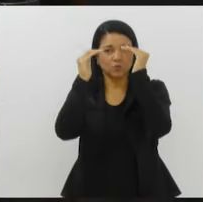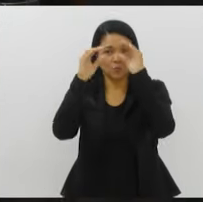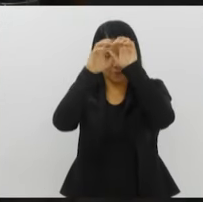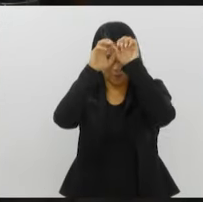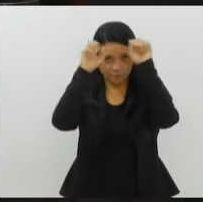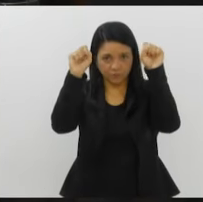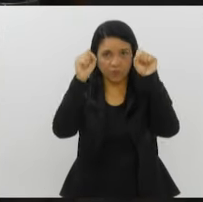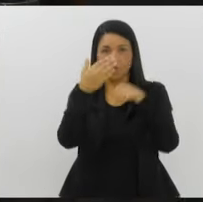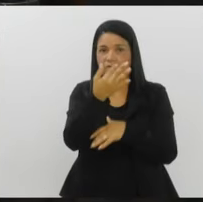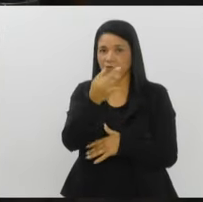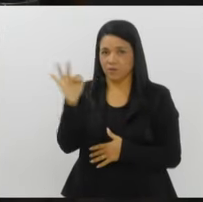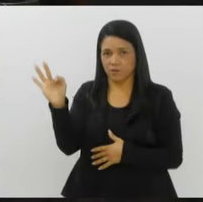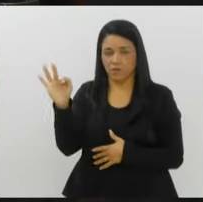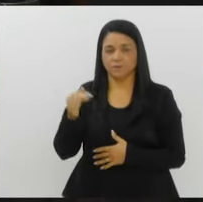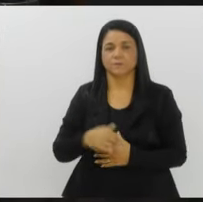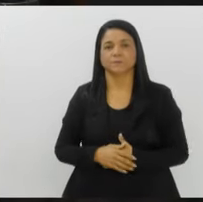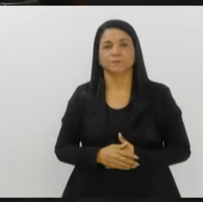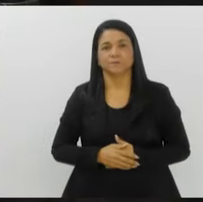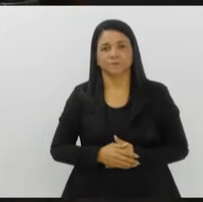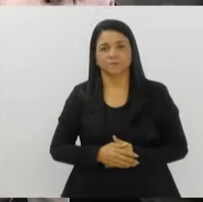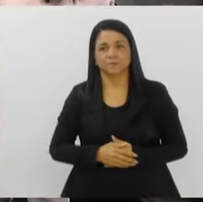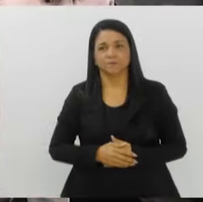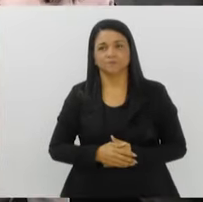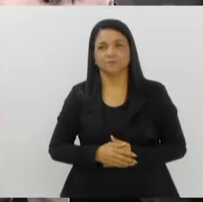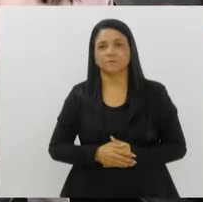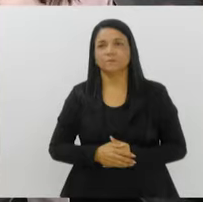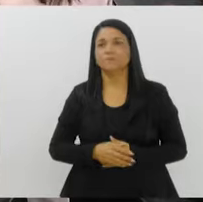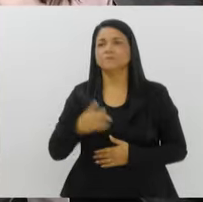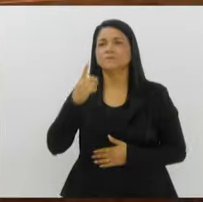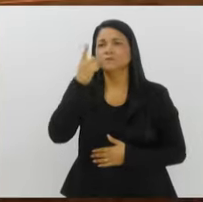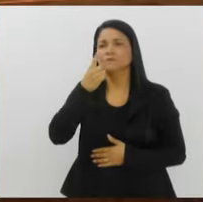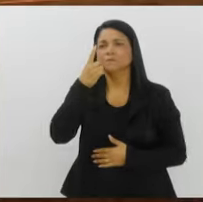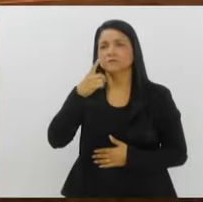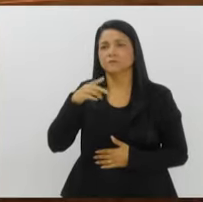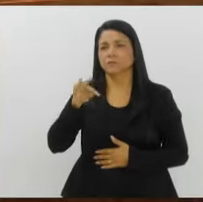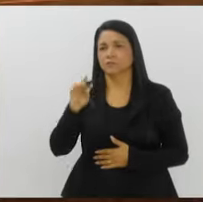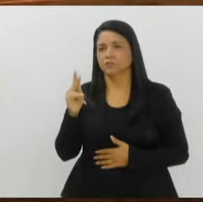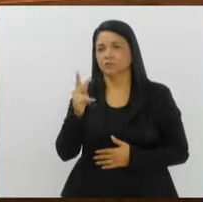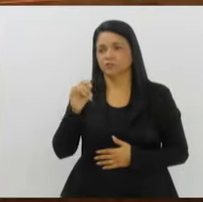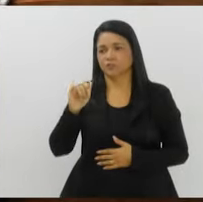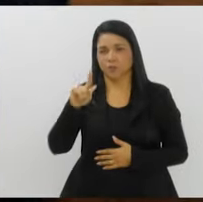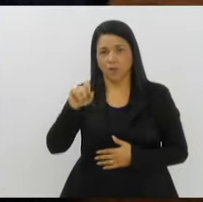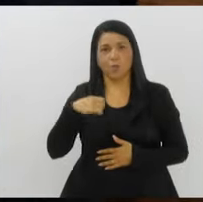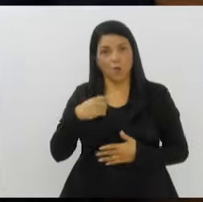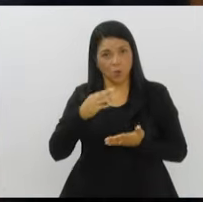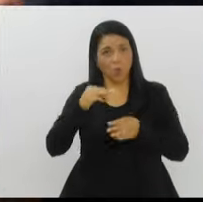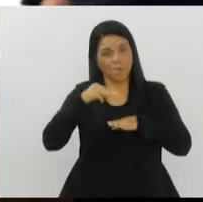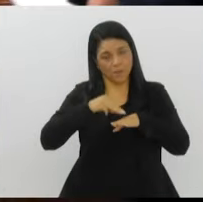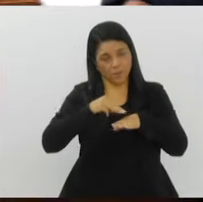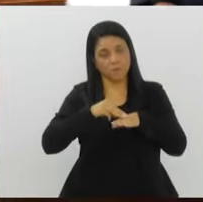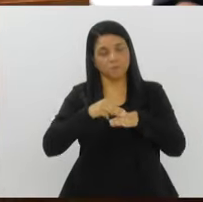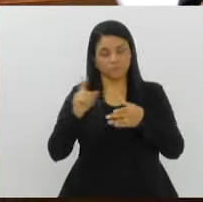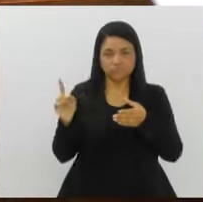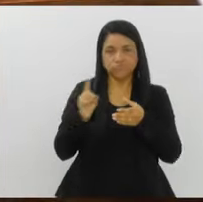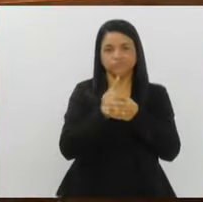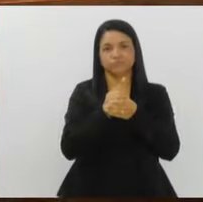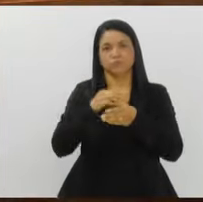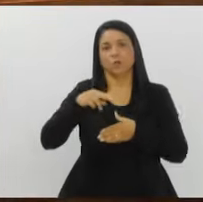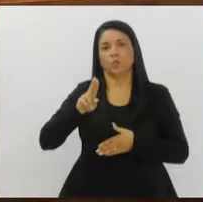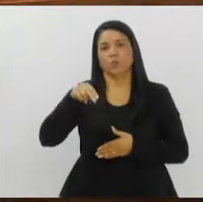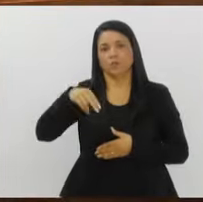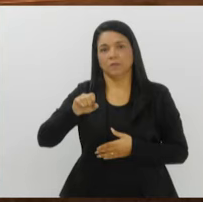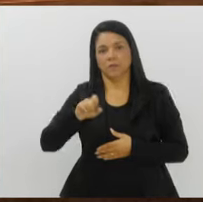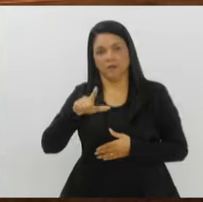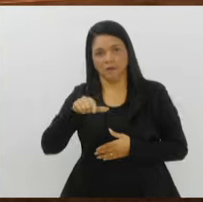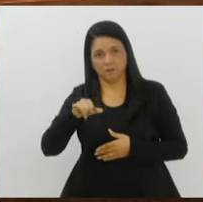Tribunal Federal. Deputado Galhardo. Tia Ju, eu tô lá, sou membro da UNALE, muito legal, sei quando a gente viaja, está sempre